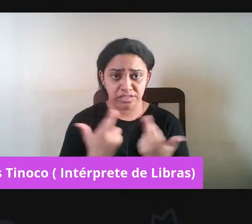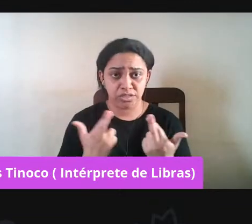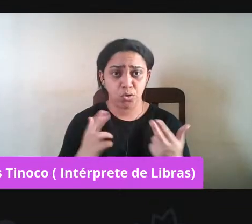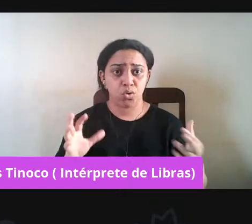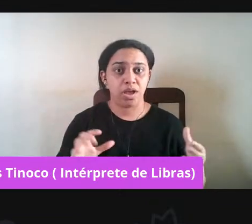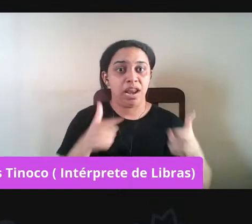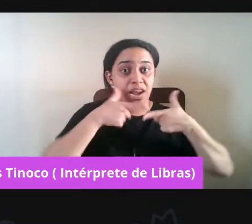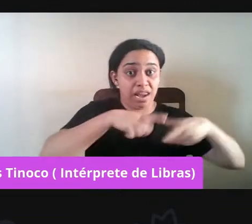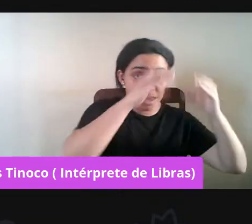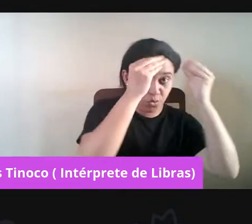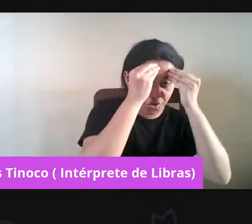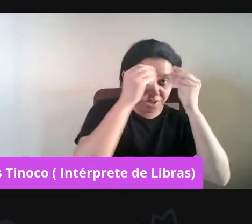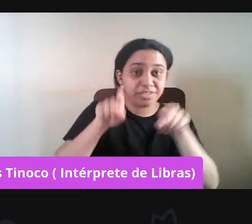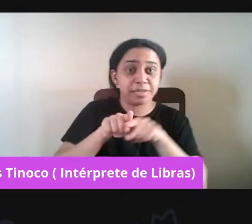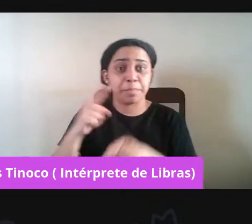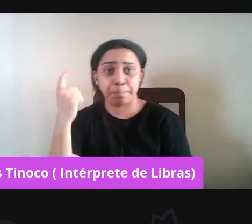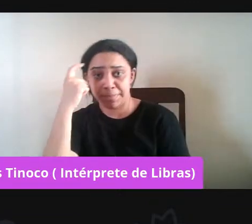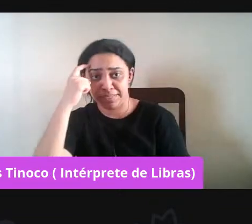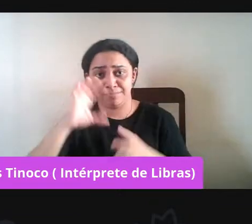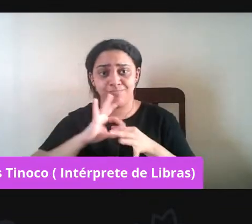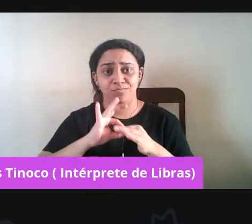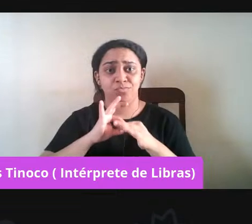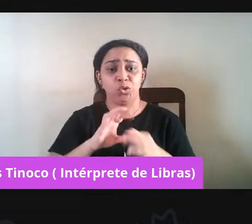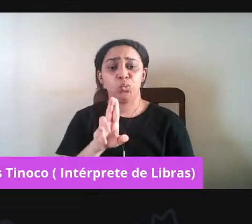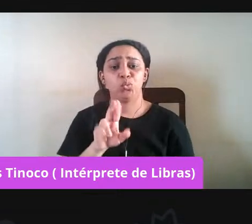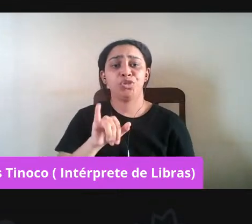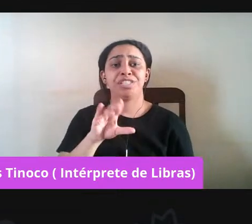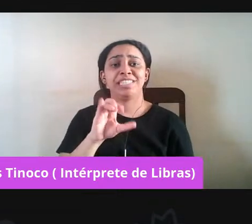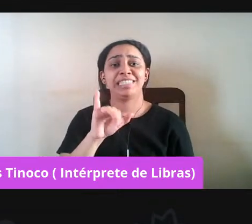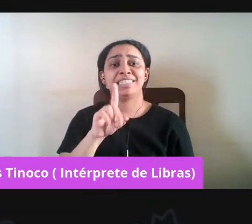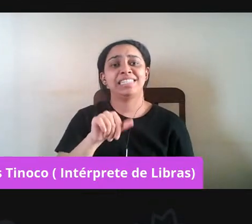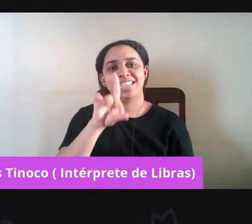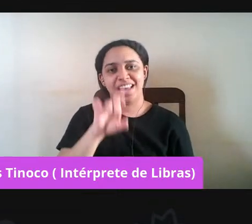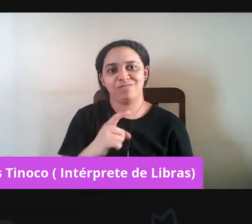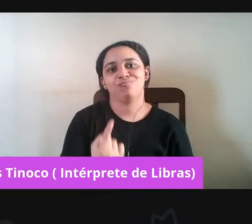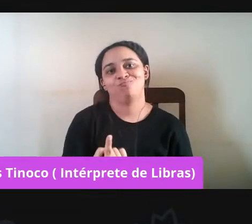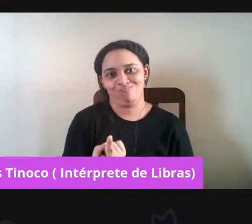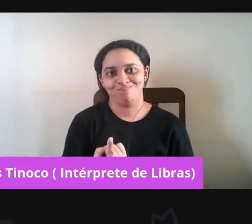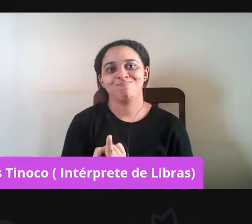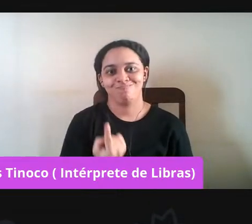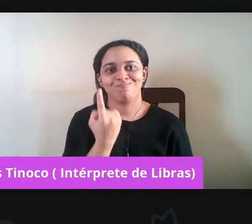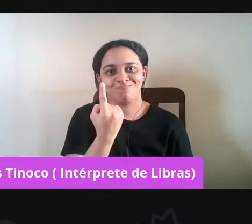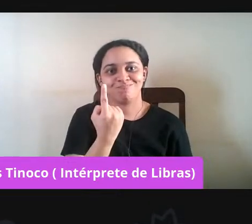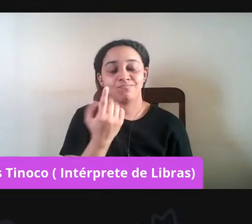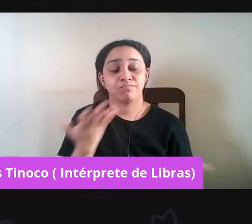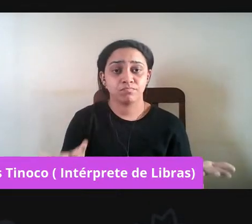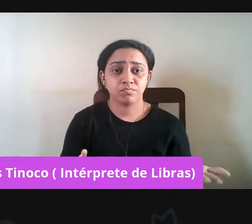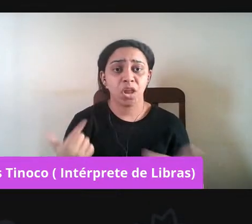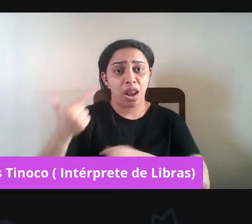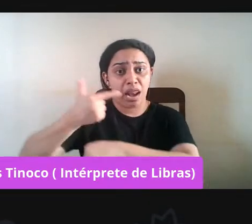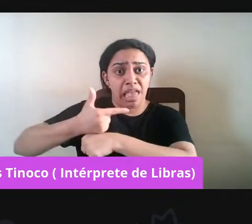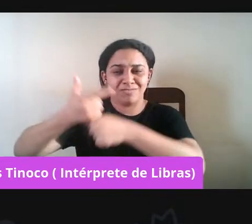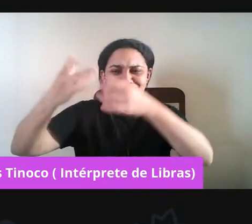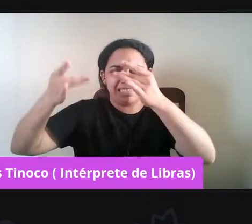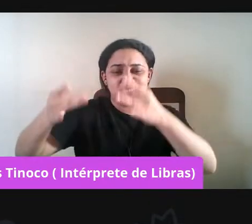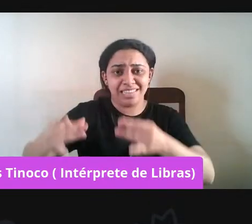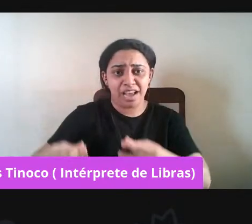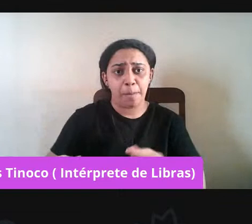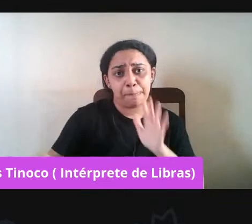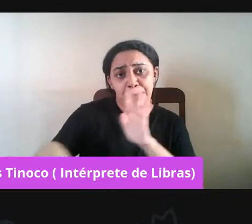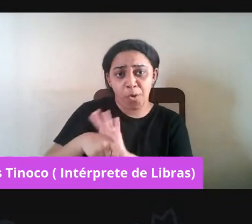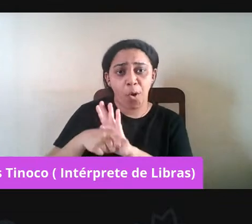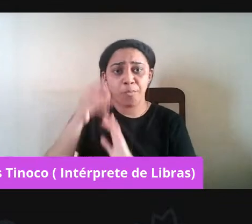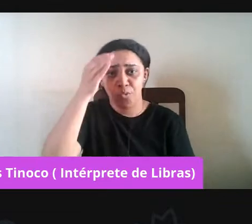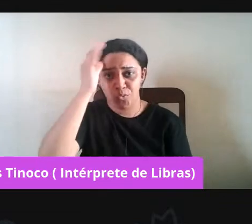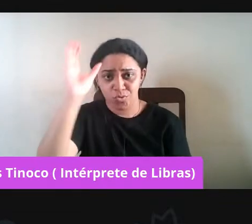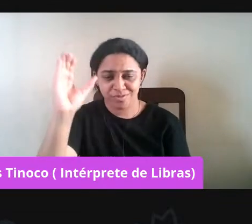linguagem e pensamento é uma ligação de unicidade. O léxico, enquanto descrição de uma cultura, está no seio